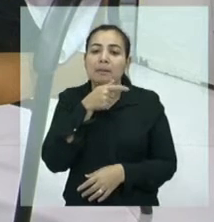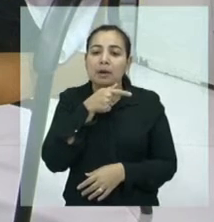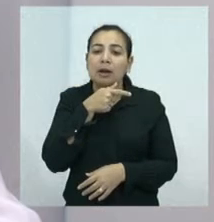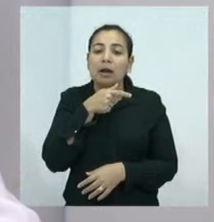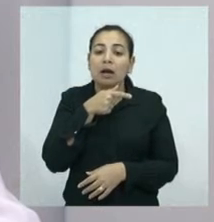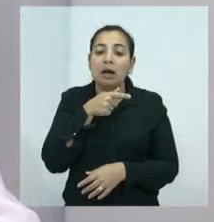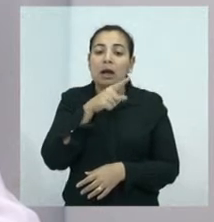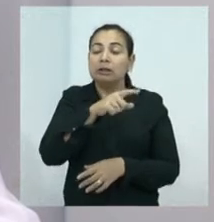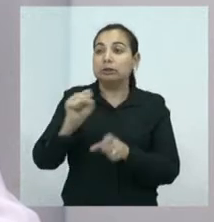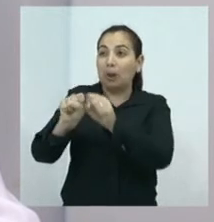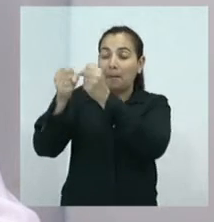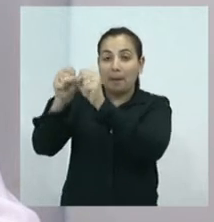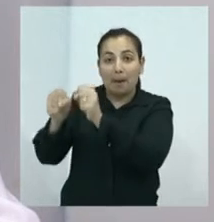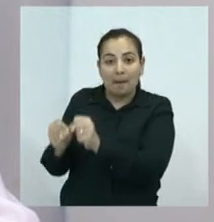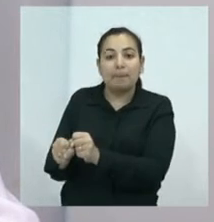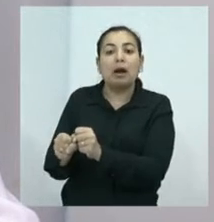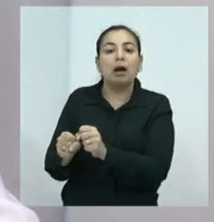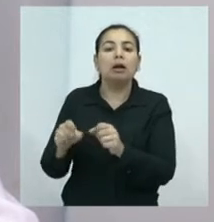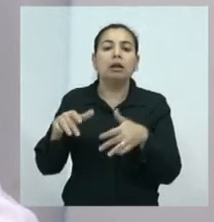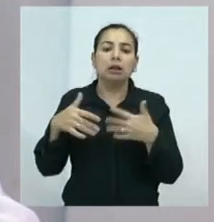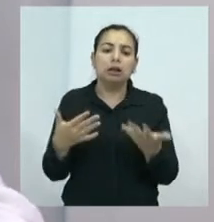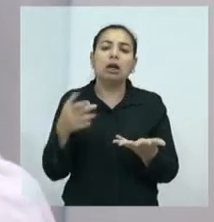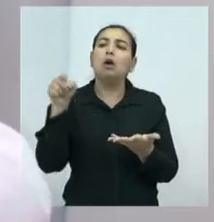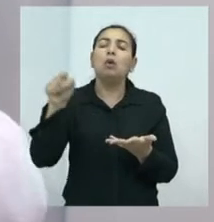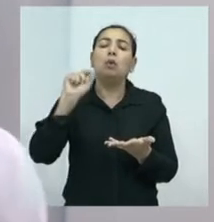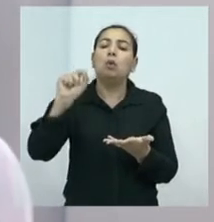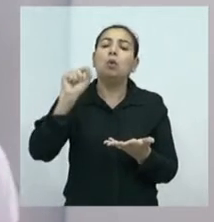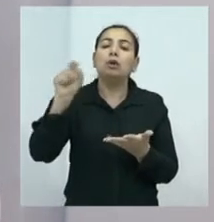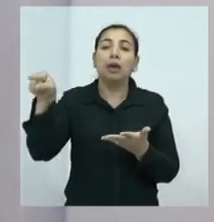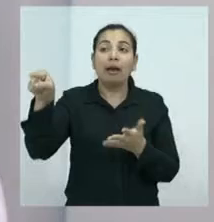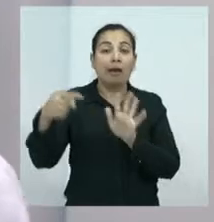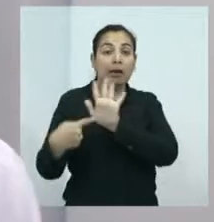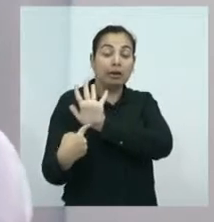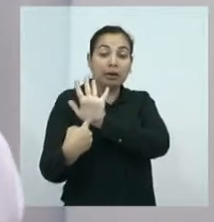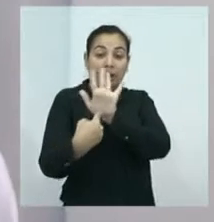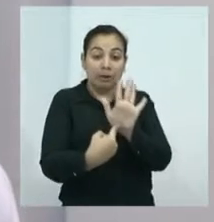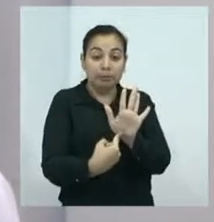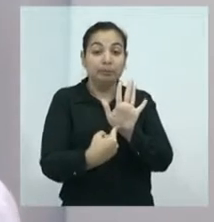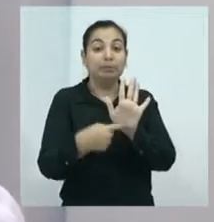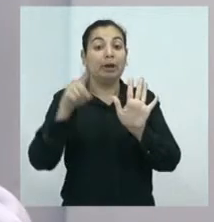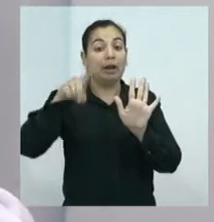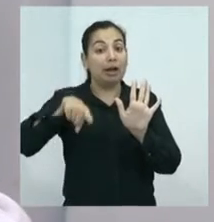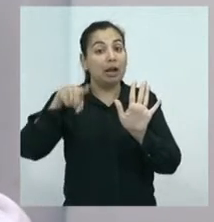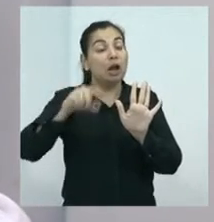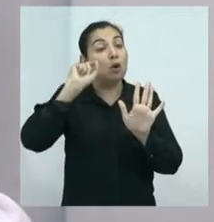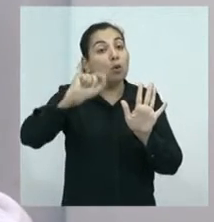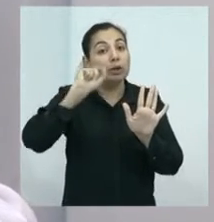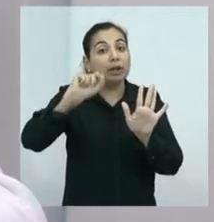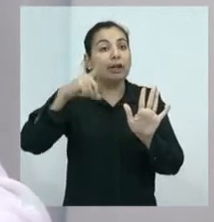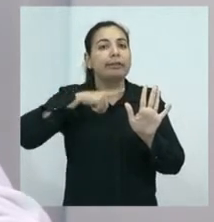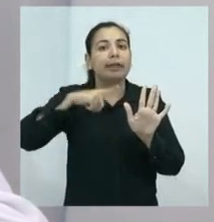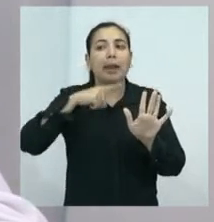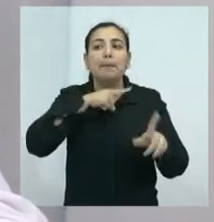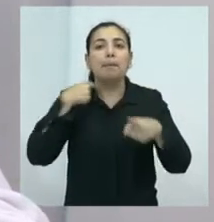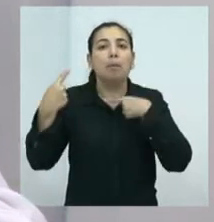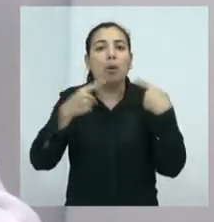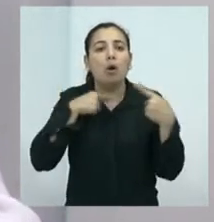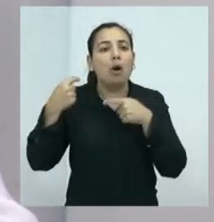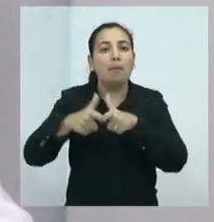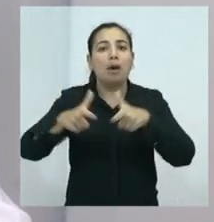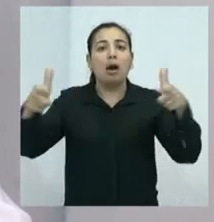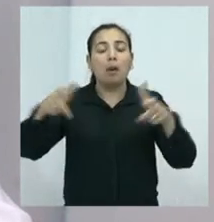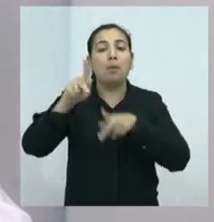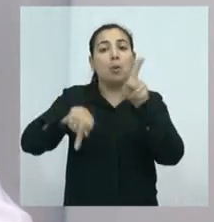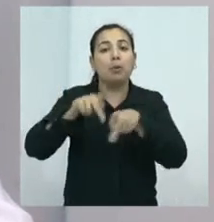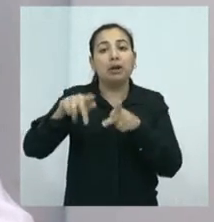Exatamente. E aí essa exposição, ela retratava exatamente o genocídio da população negra. Então esse tipo